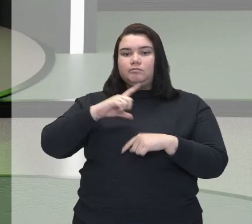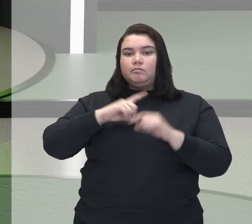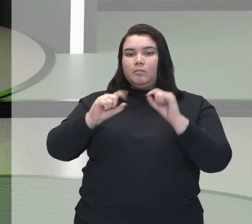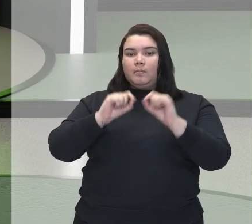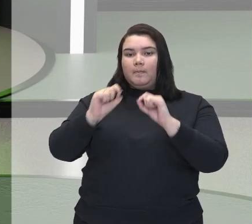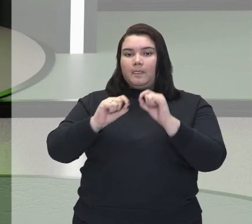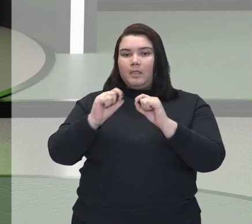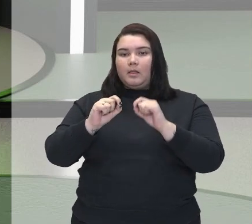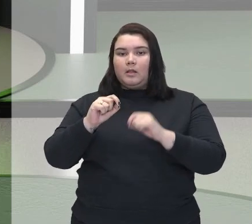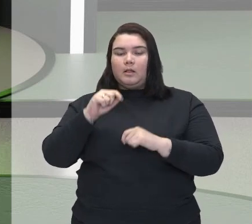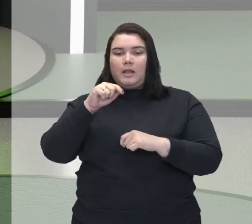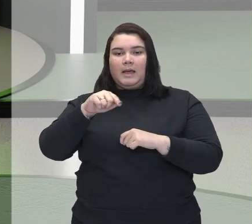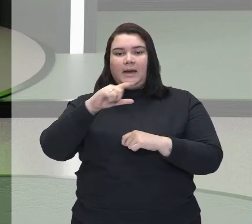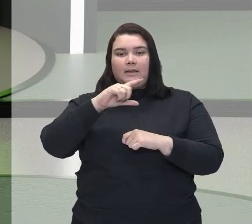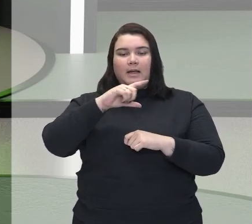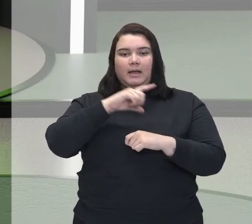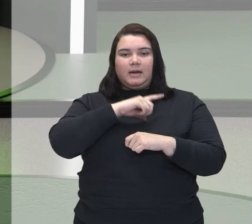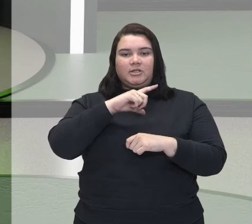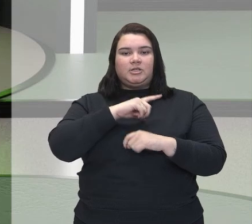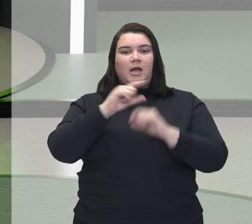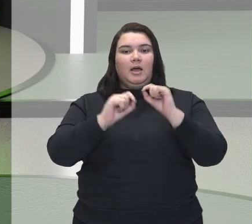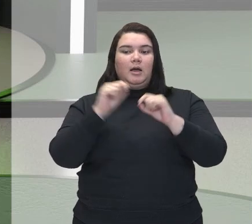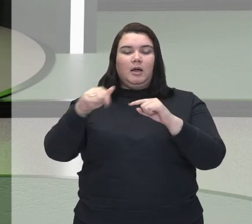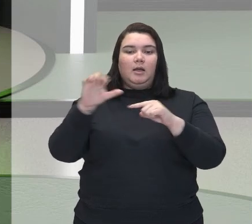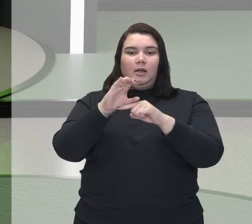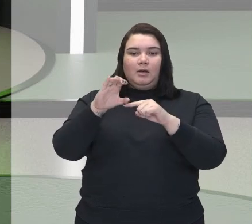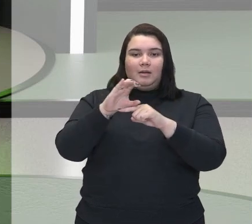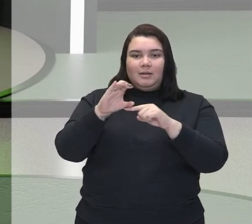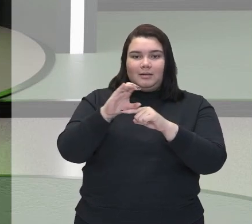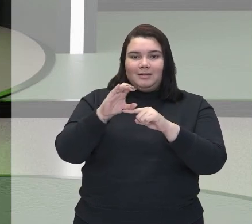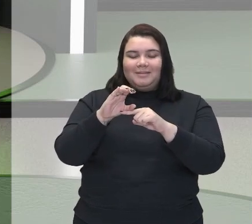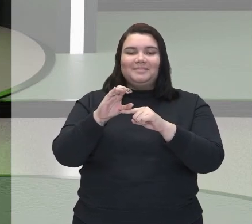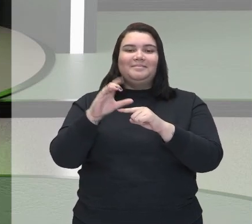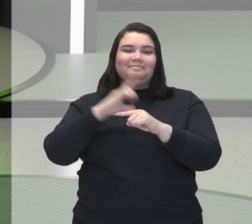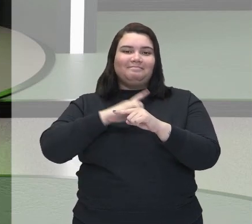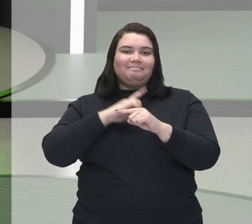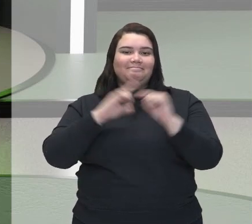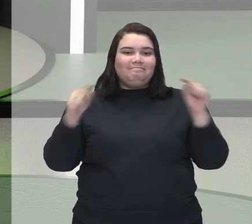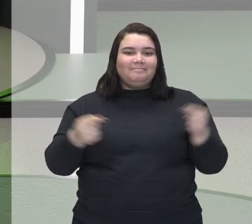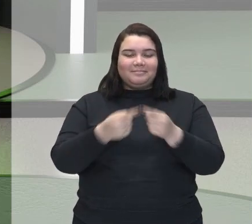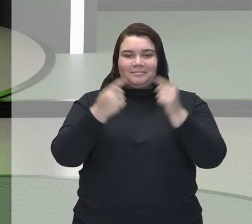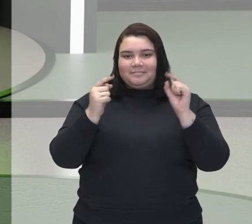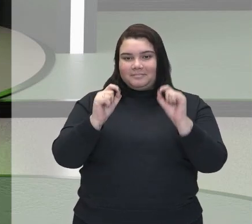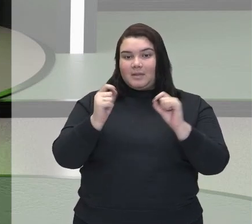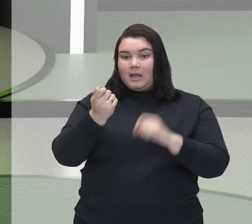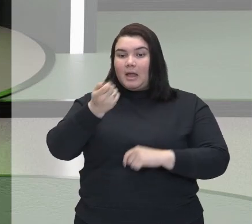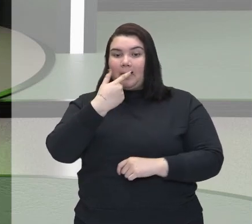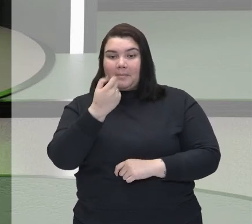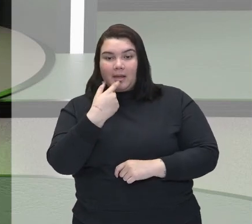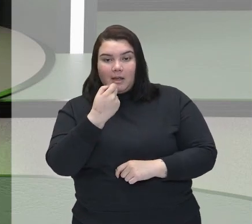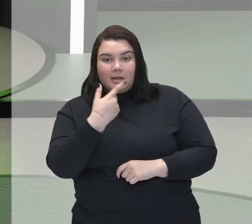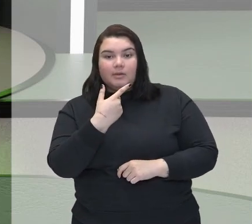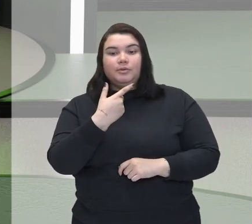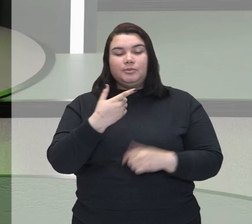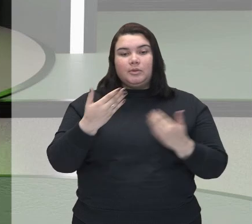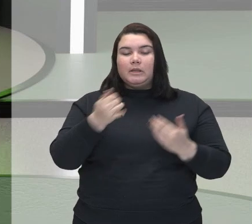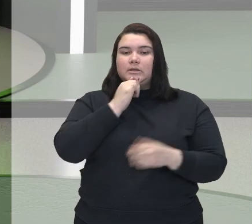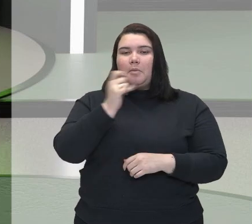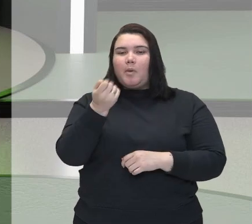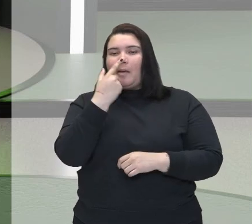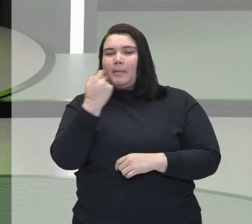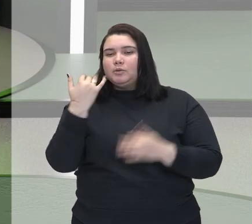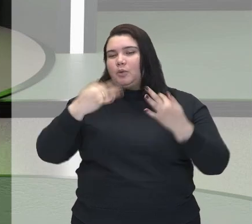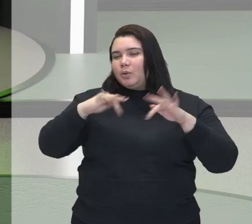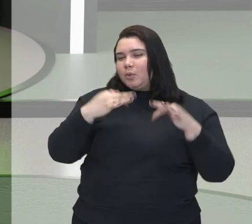dos isômeros ele pode atuar de acordo com a ação esperada do fármaco, aquilo que se foi destinado, por exemplo, a um remédio para dor.